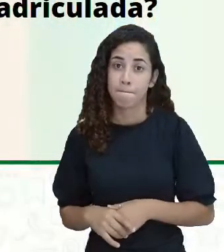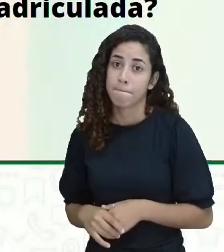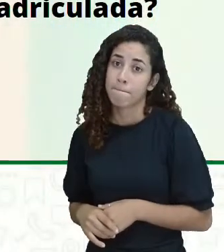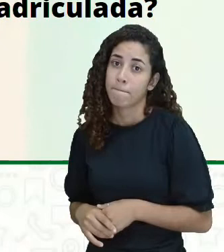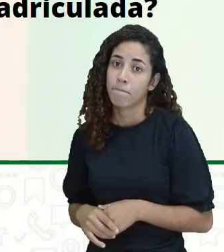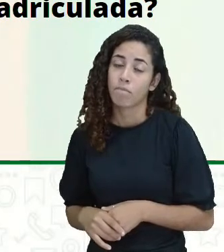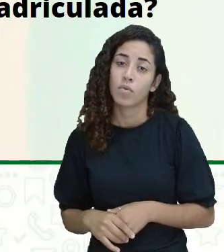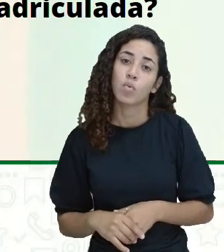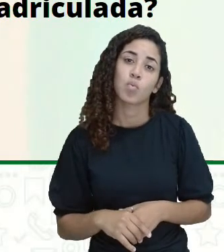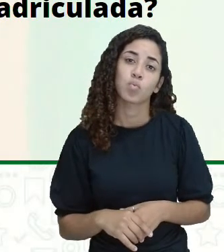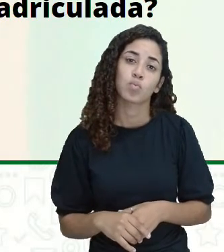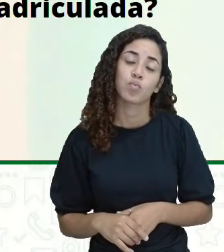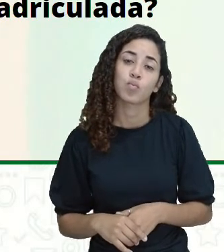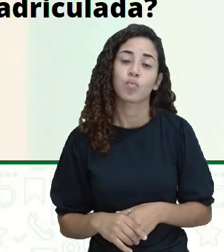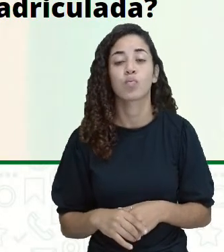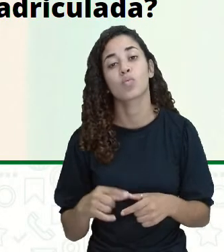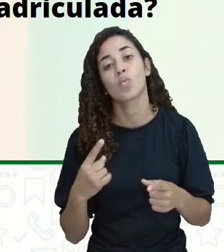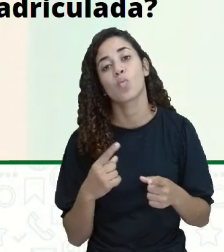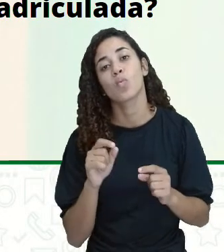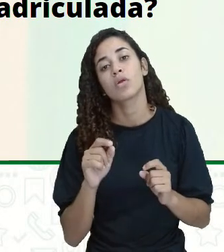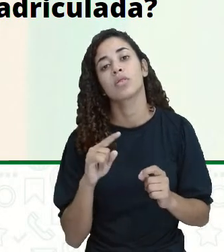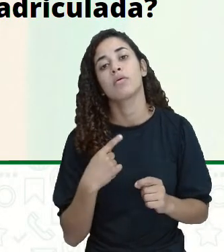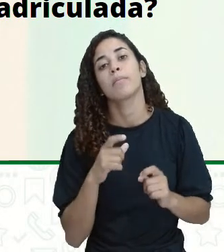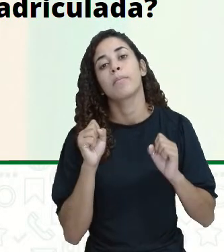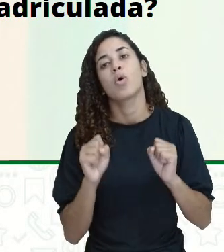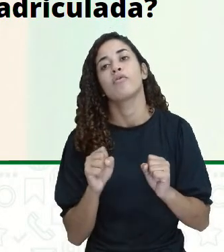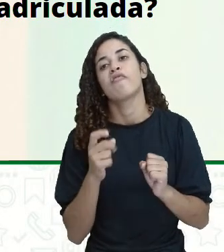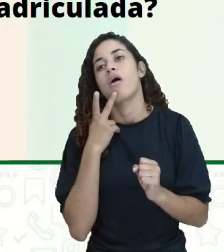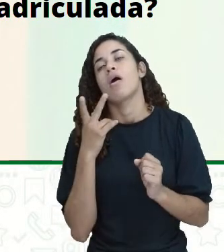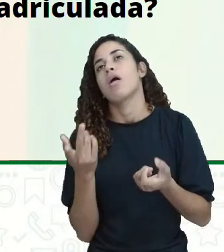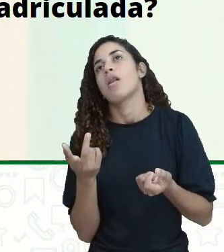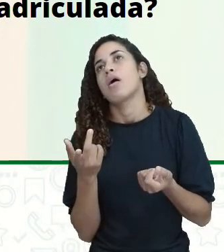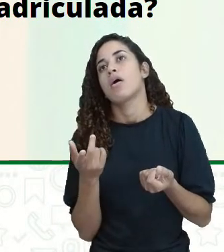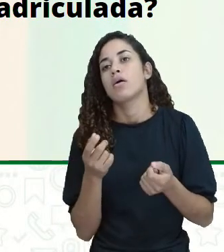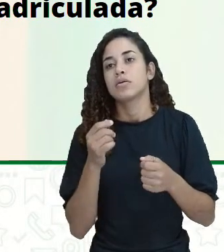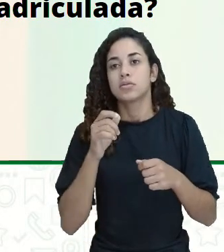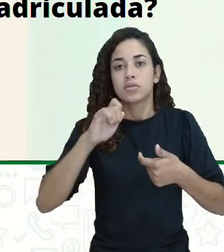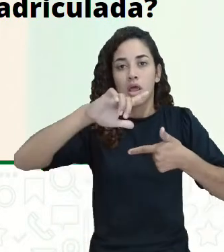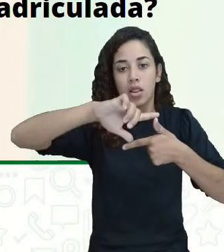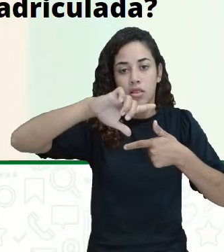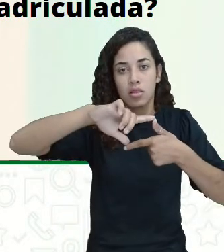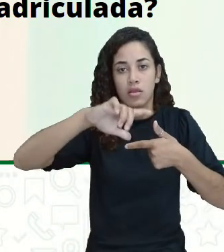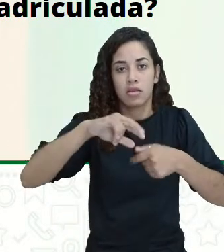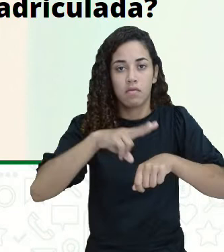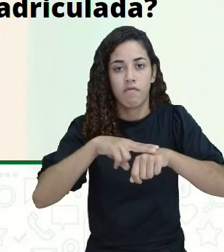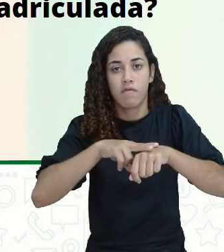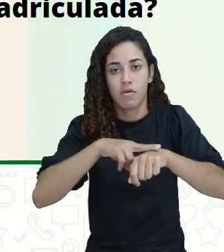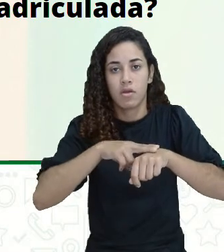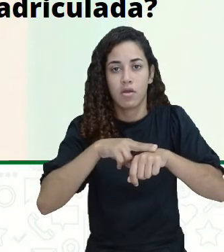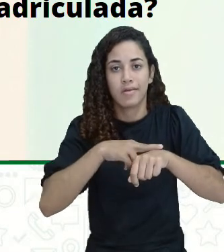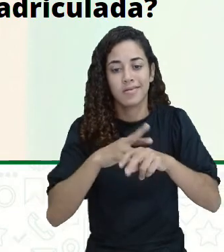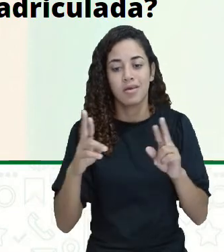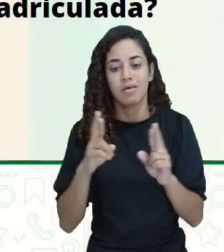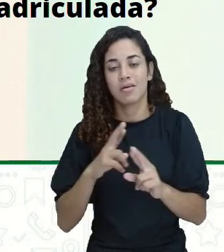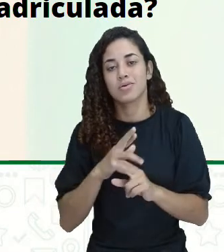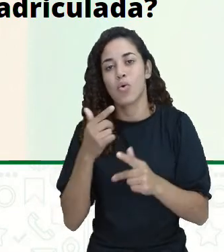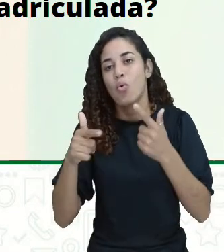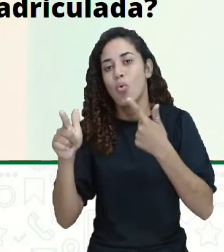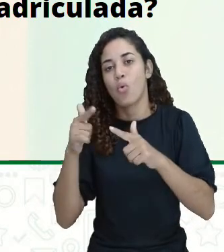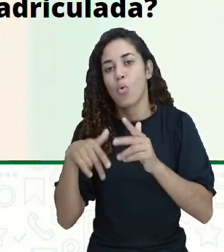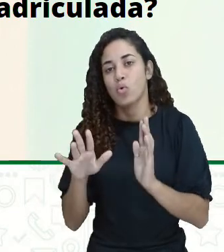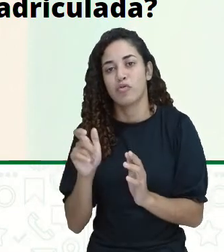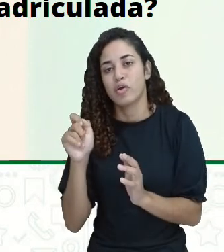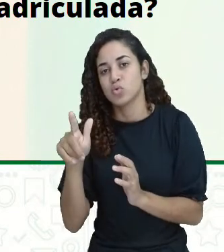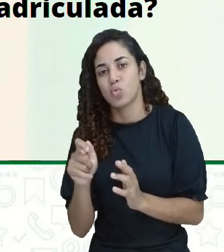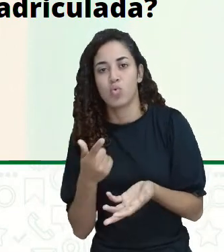que podemos dizer do retângulo verde em relação aos outros da malha quadriculada? O que, que a gente pode